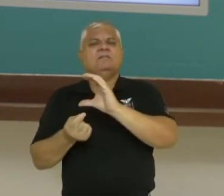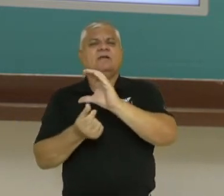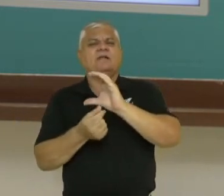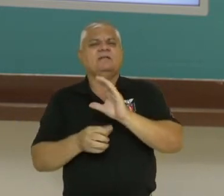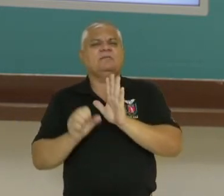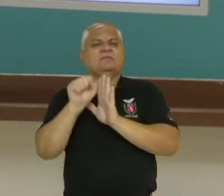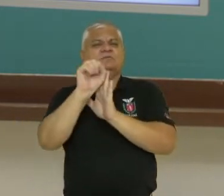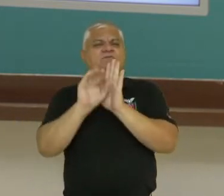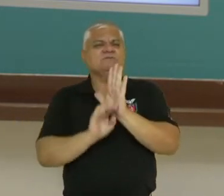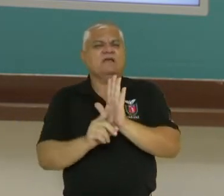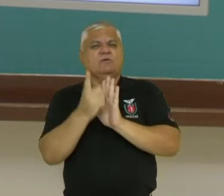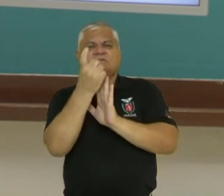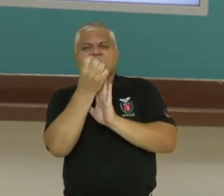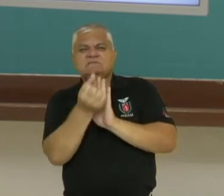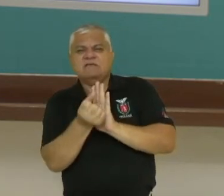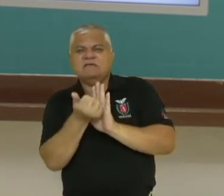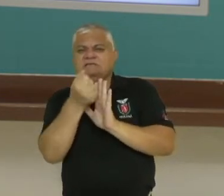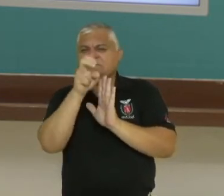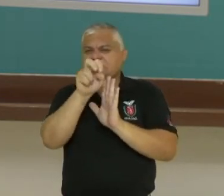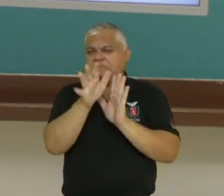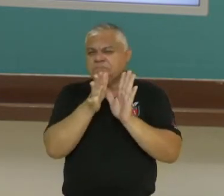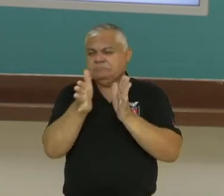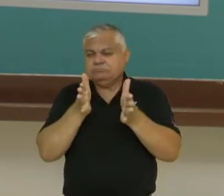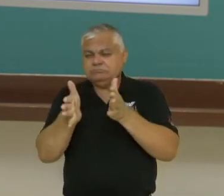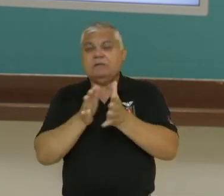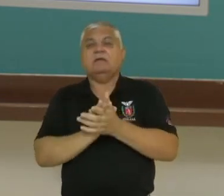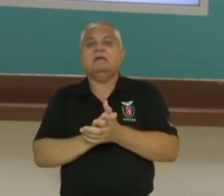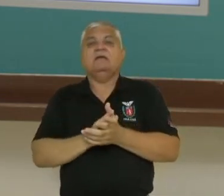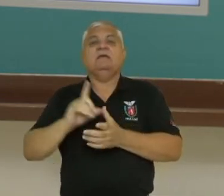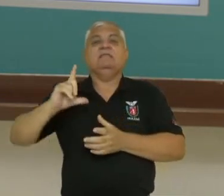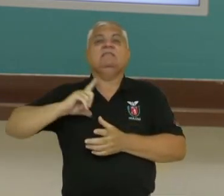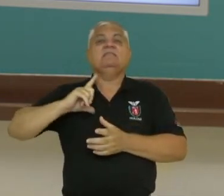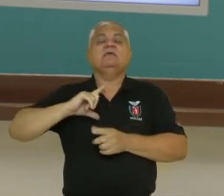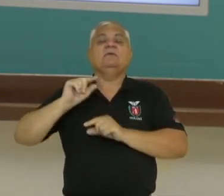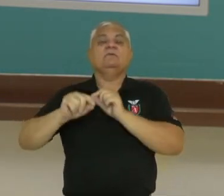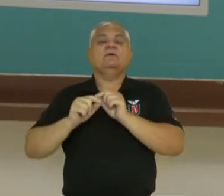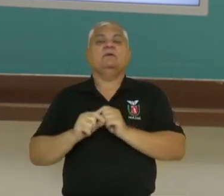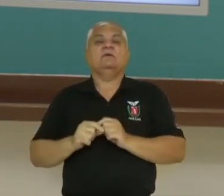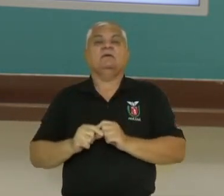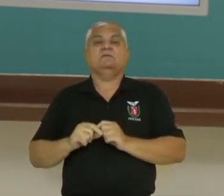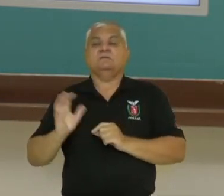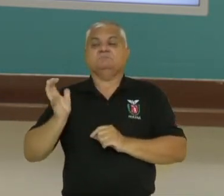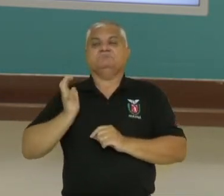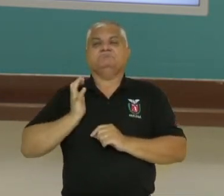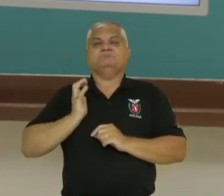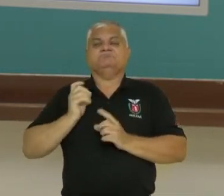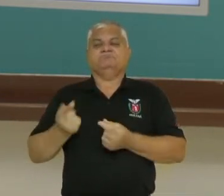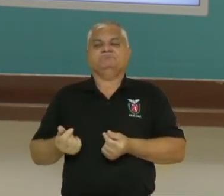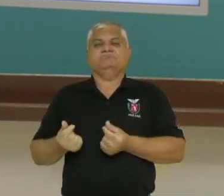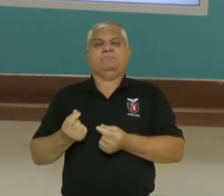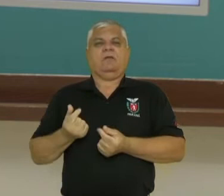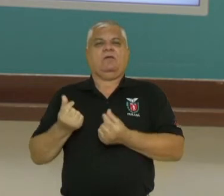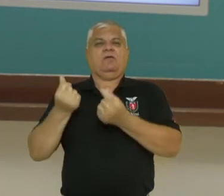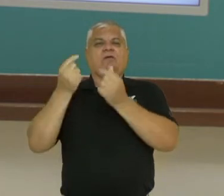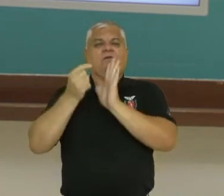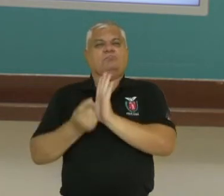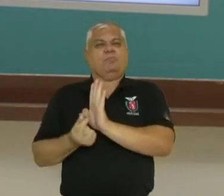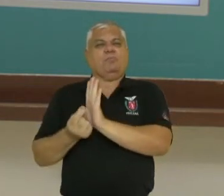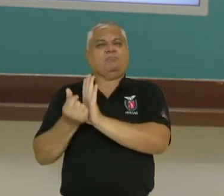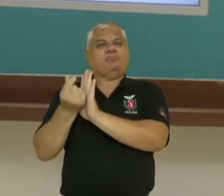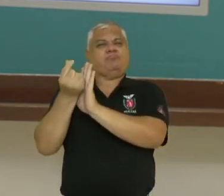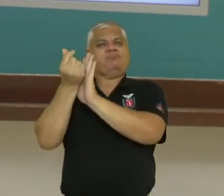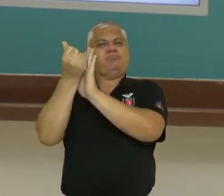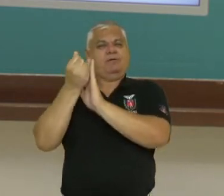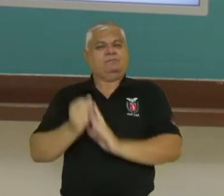século XVI, século XV, XVI, nós temos ali o surgimento da classe burguesa. Então,